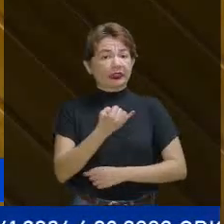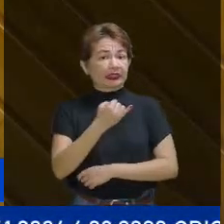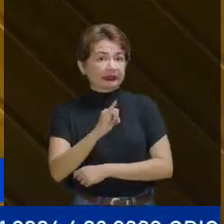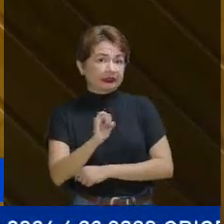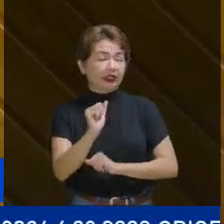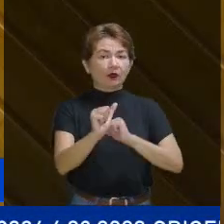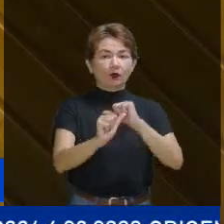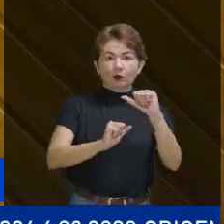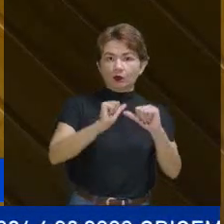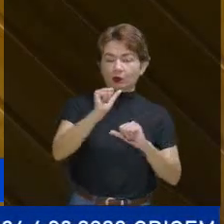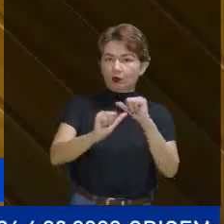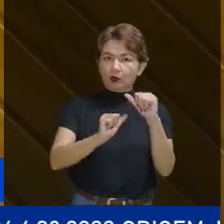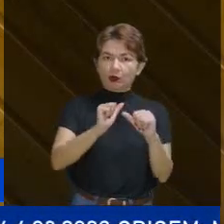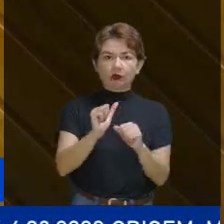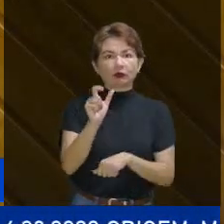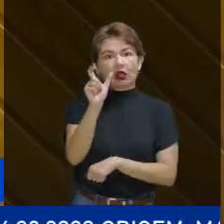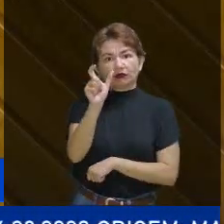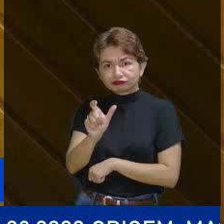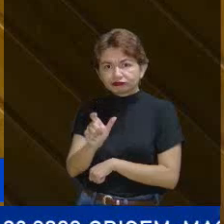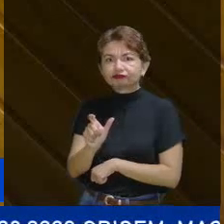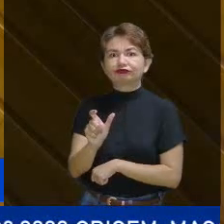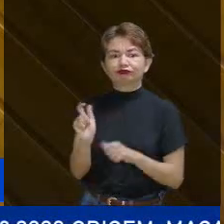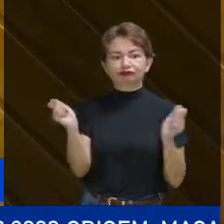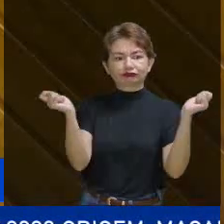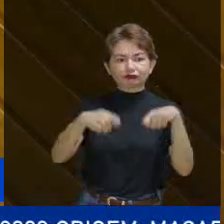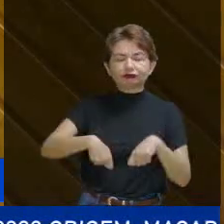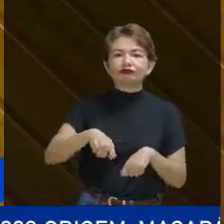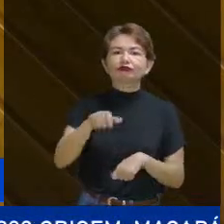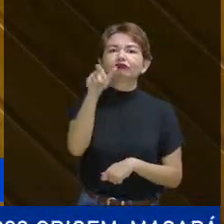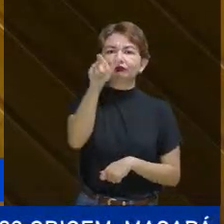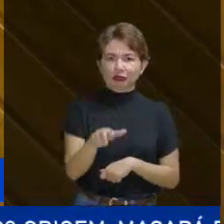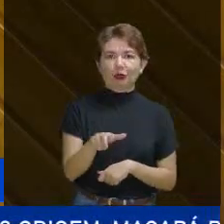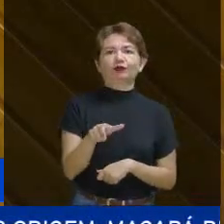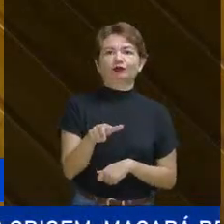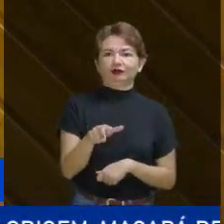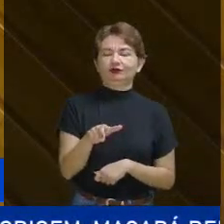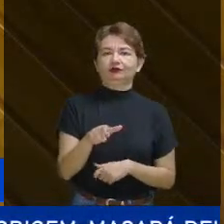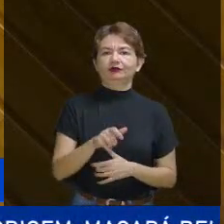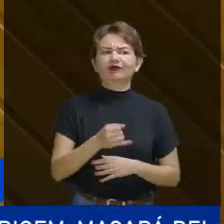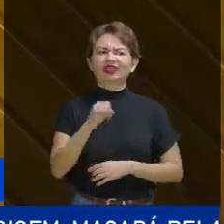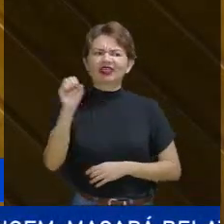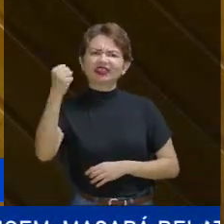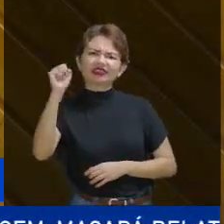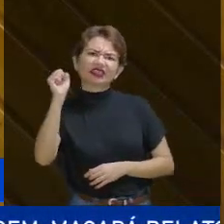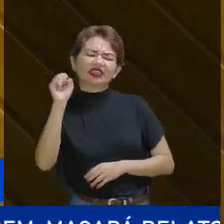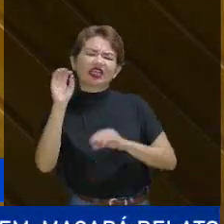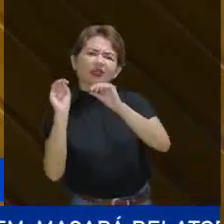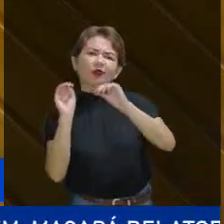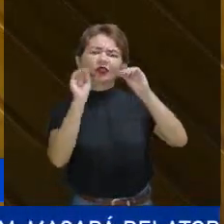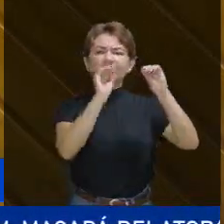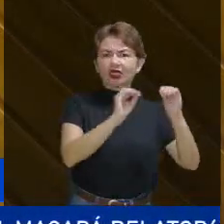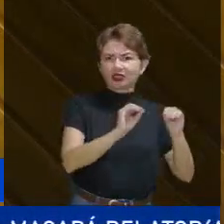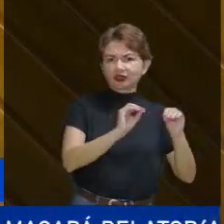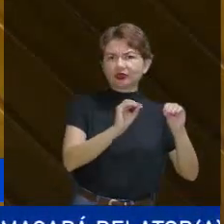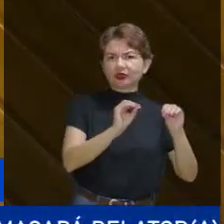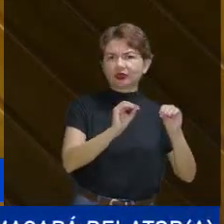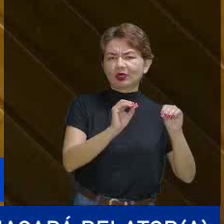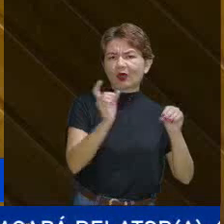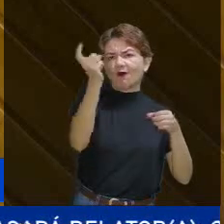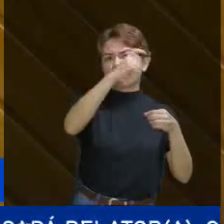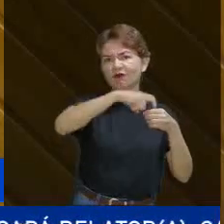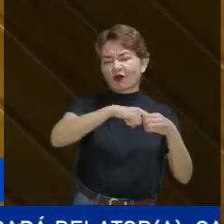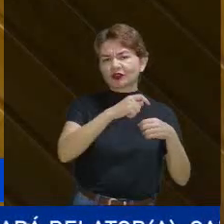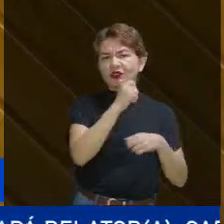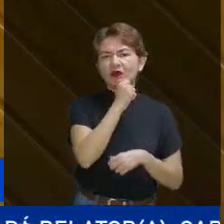tivéssemos mudado a competência. Ou seja, se ao invés de ser Santana, tivéssemos mudado de volta